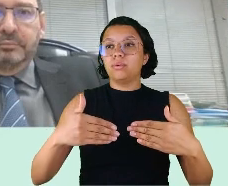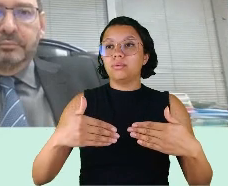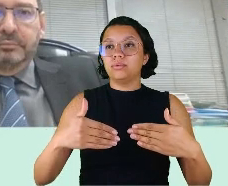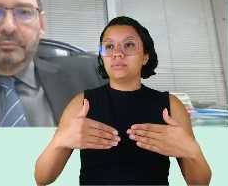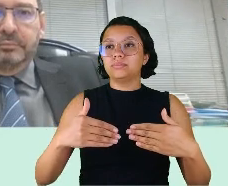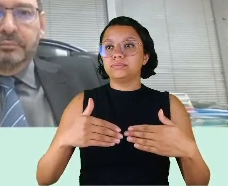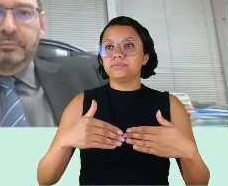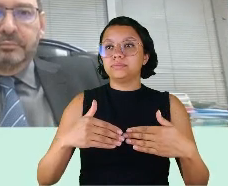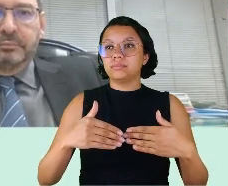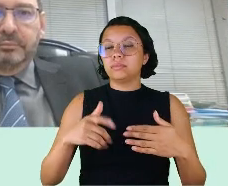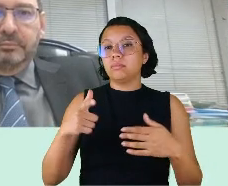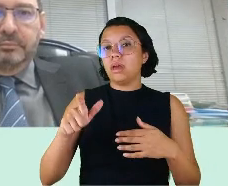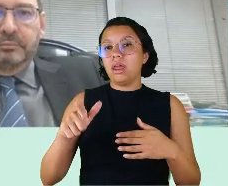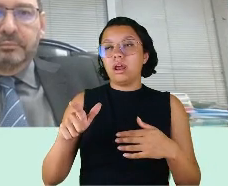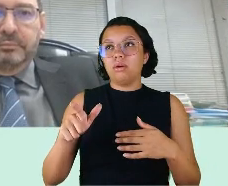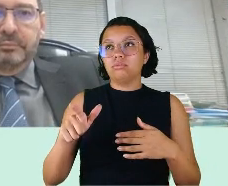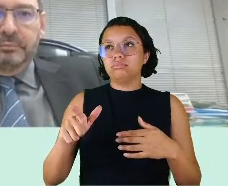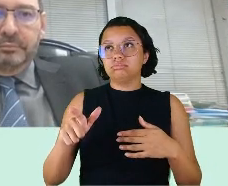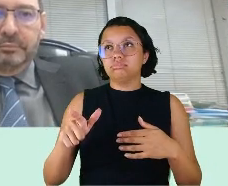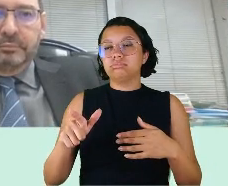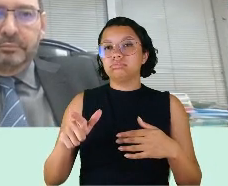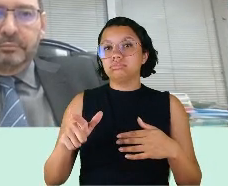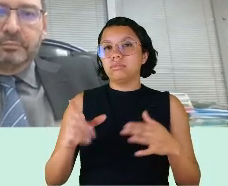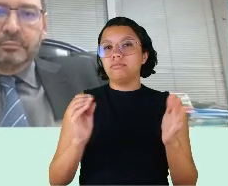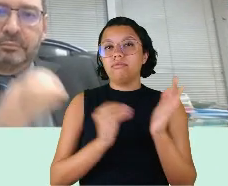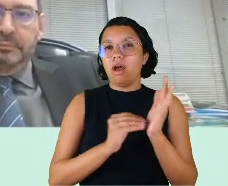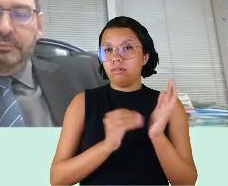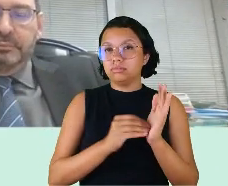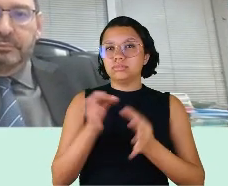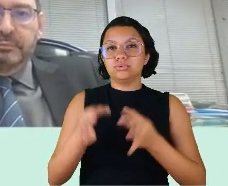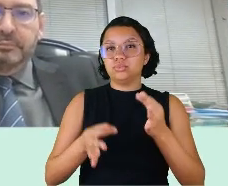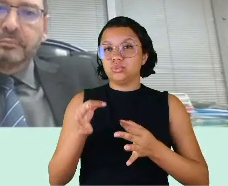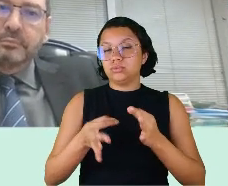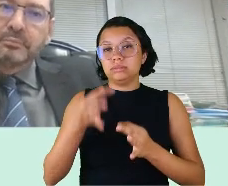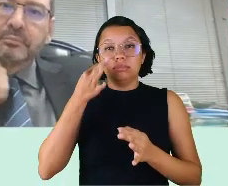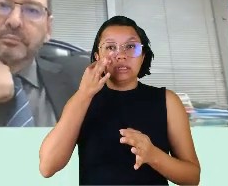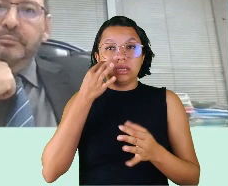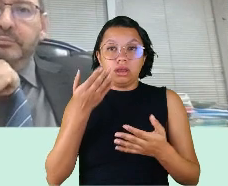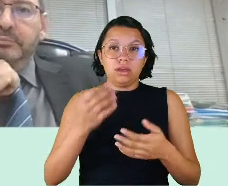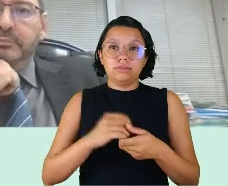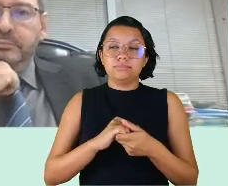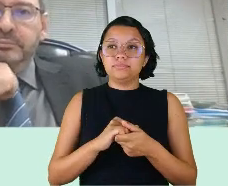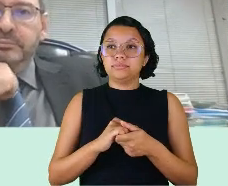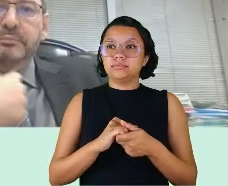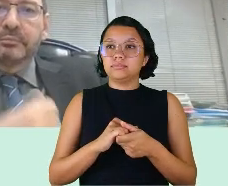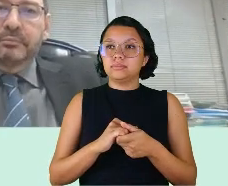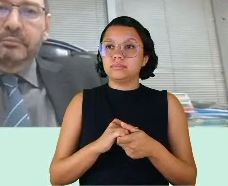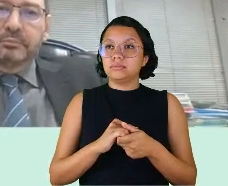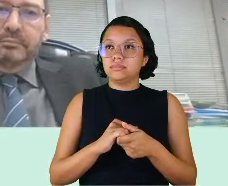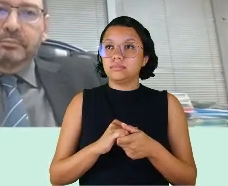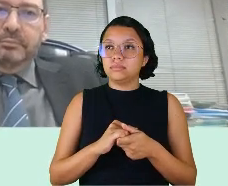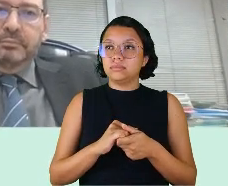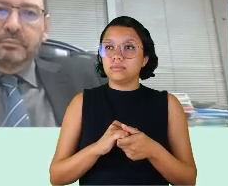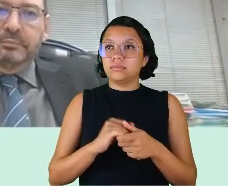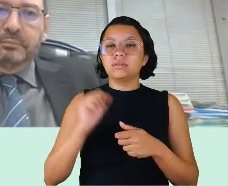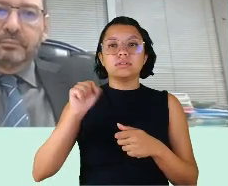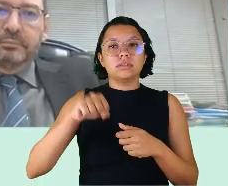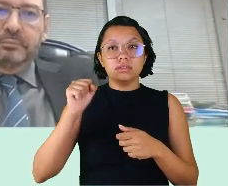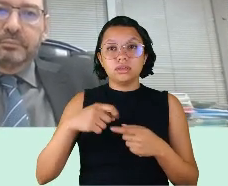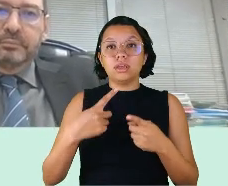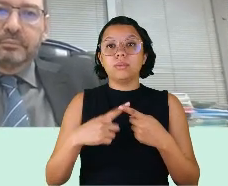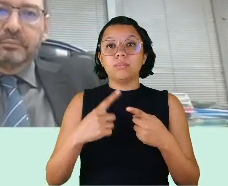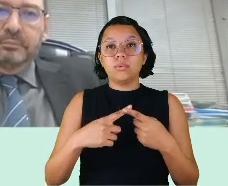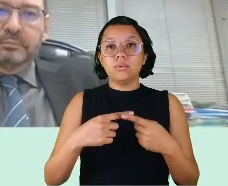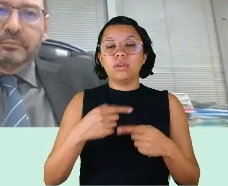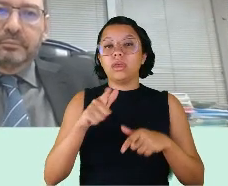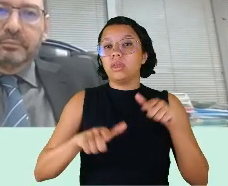que não fique sem nenhum juiz presente, né? Tem que ter, o serviço